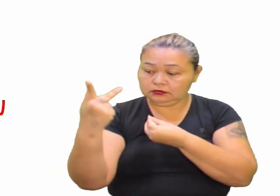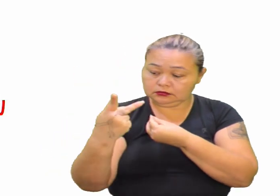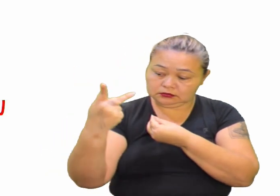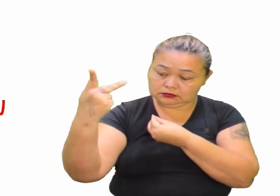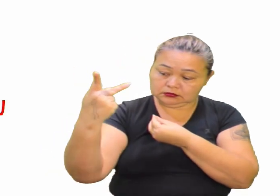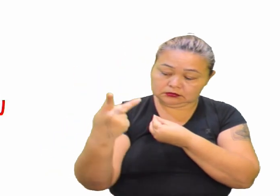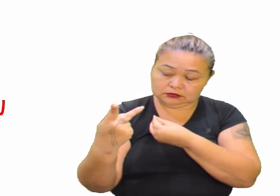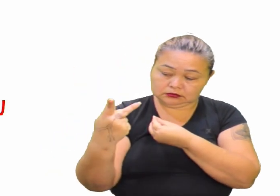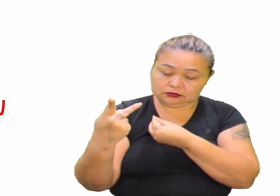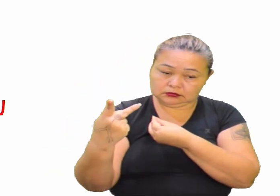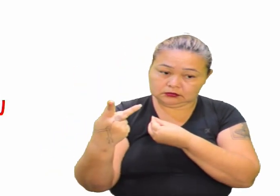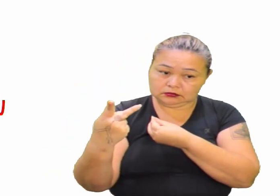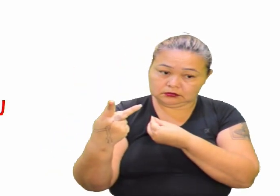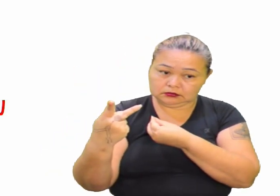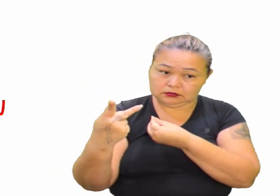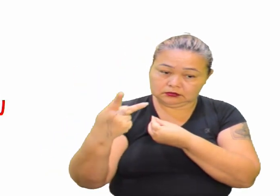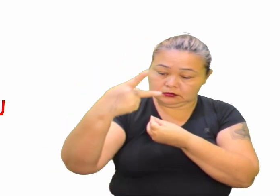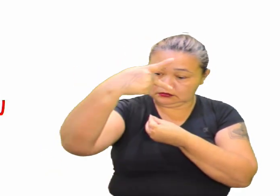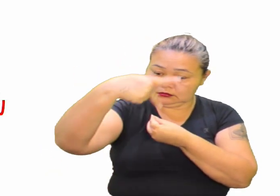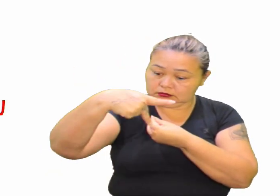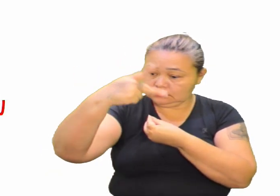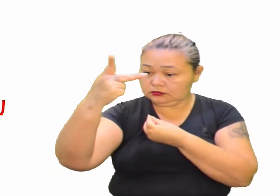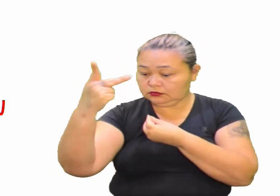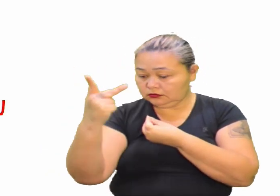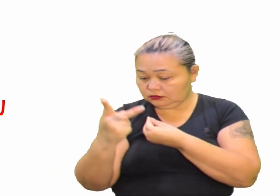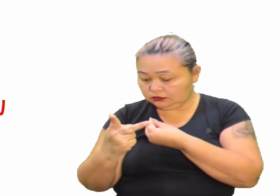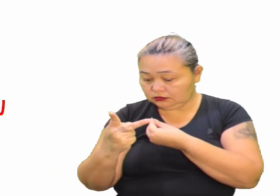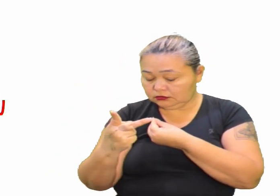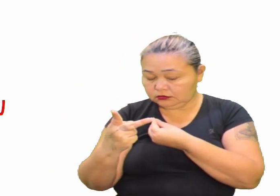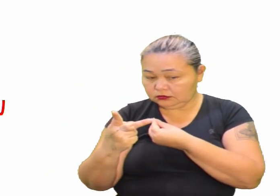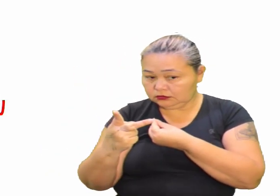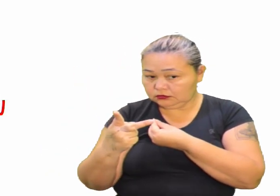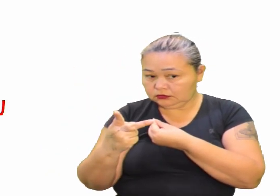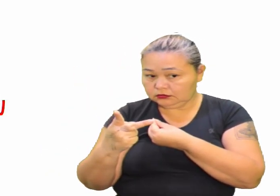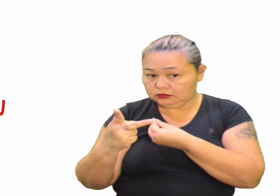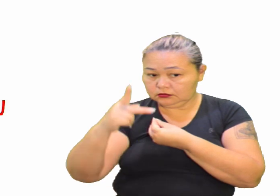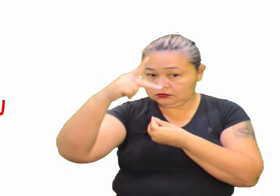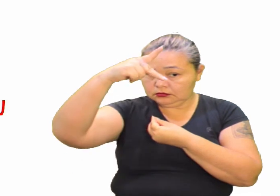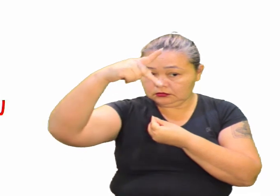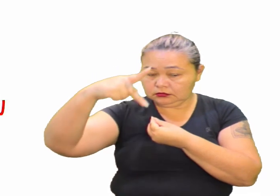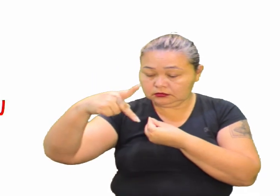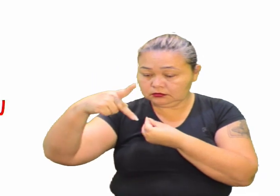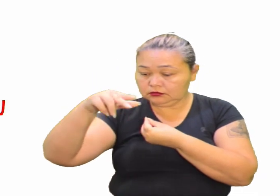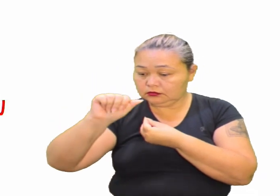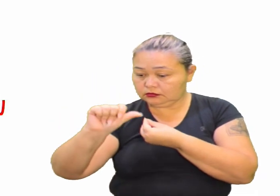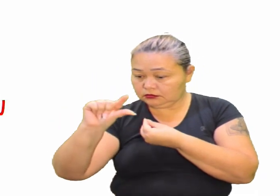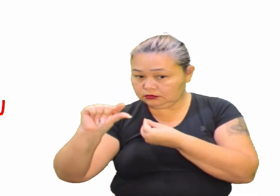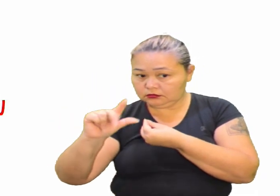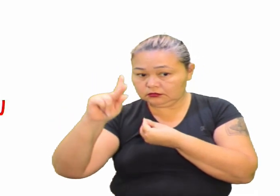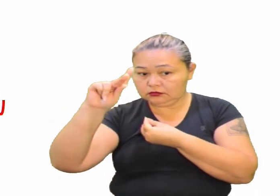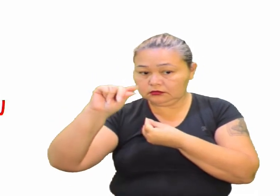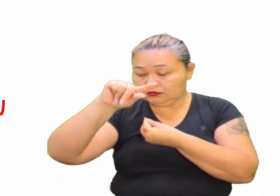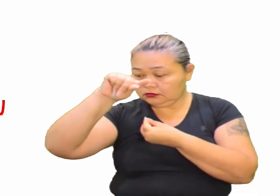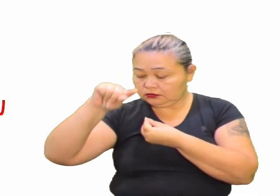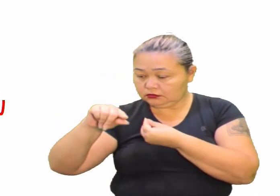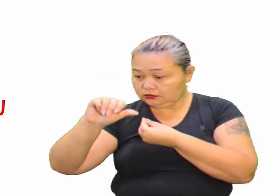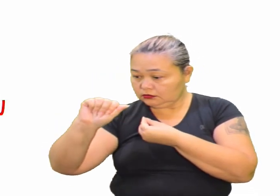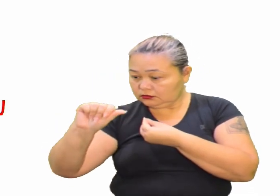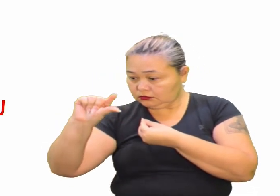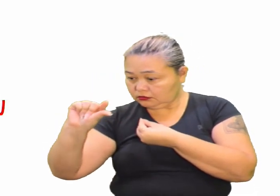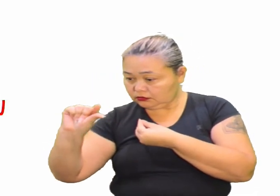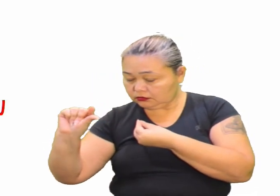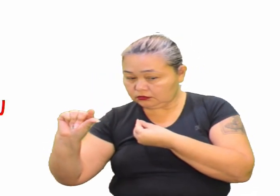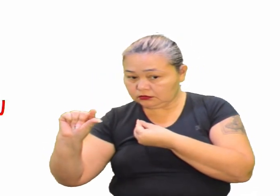esse, esse com esse, esse com esse, esse com esse.